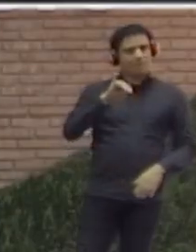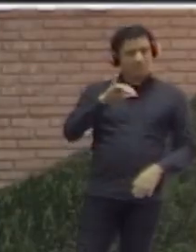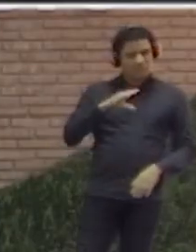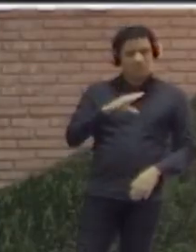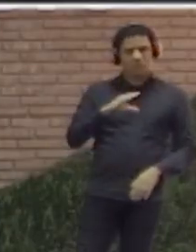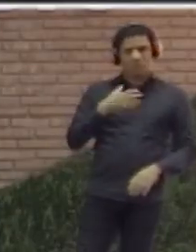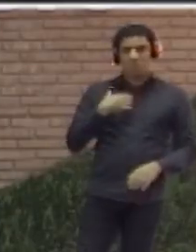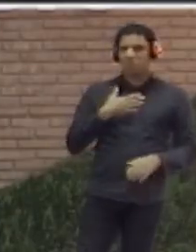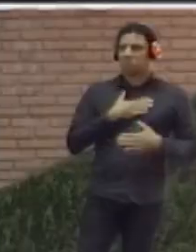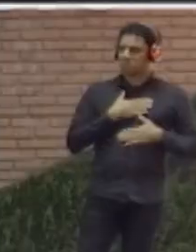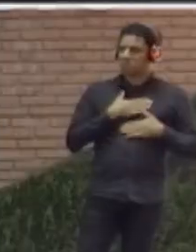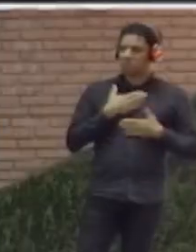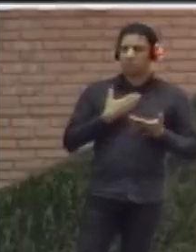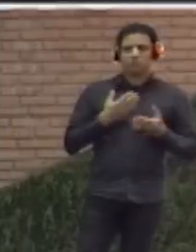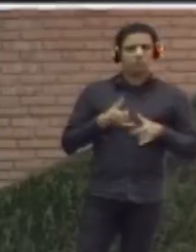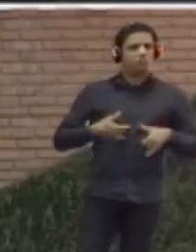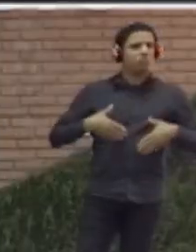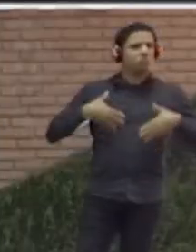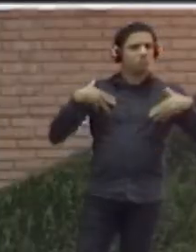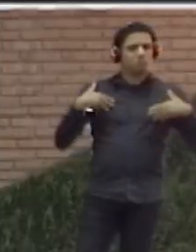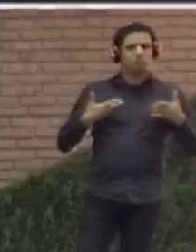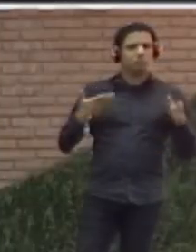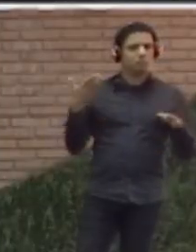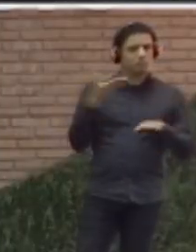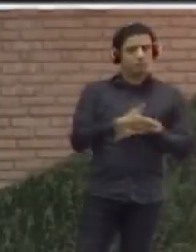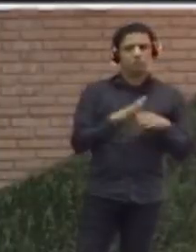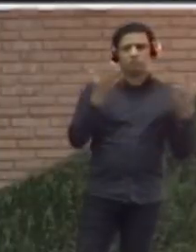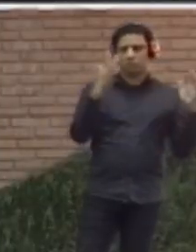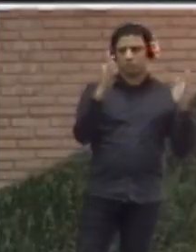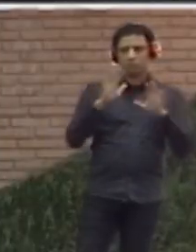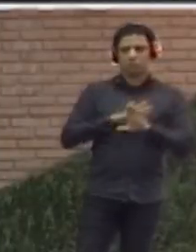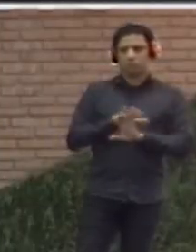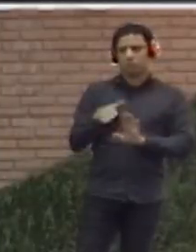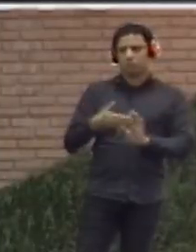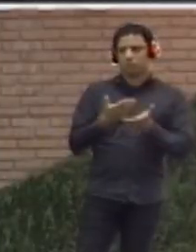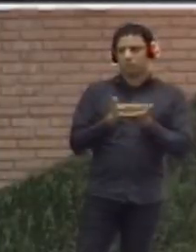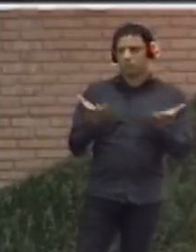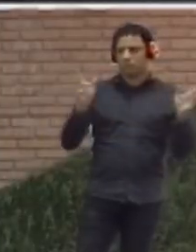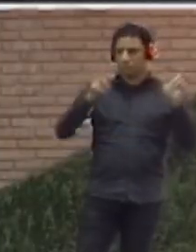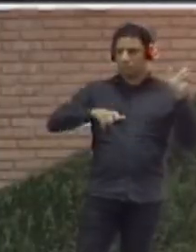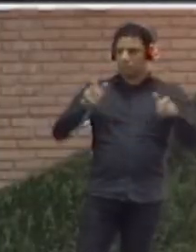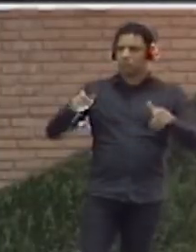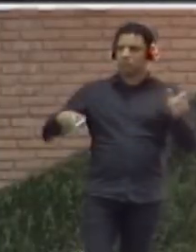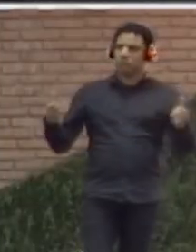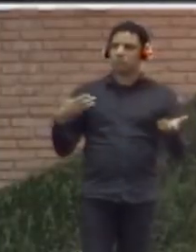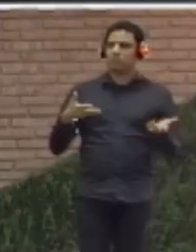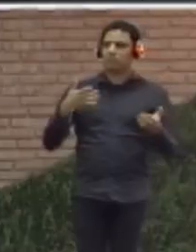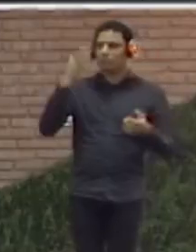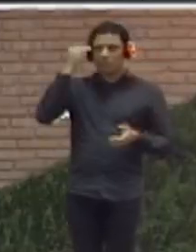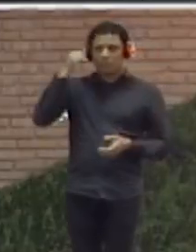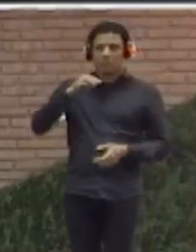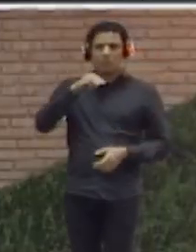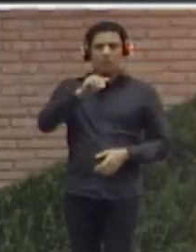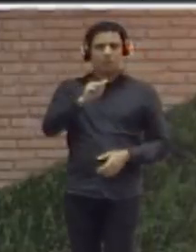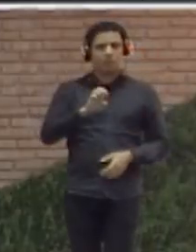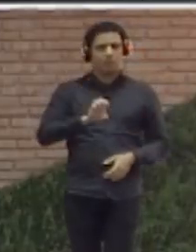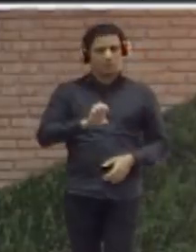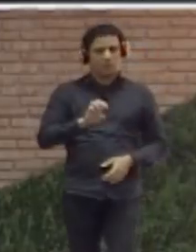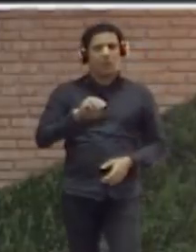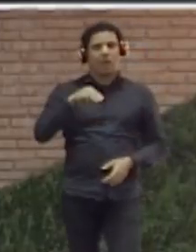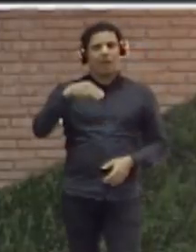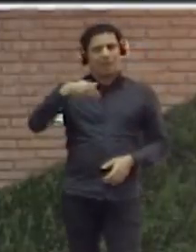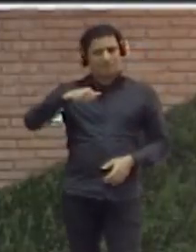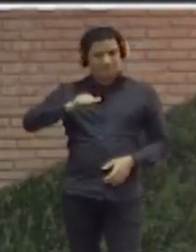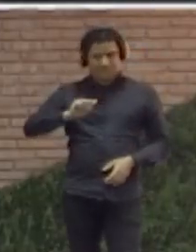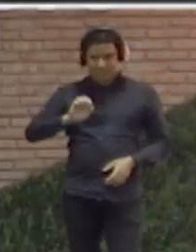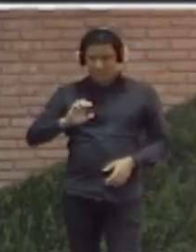prazer enorme. Então, parabenizar também todos. E eu queria saber da Macy's o seguinte: a gente está